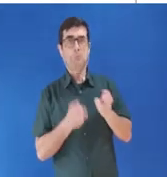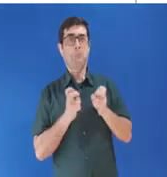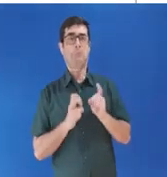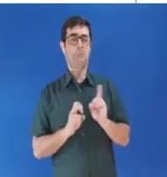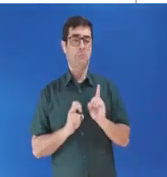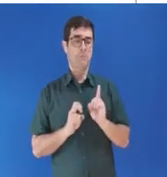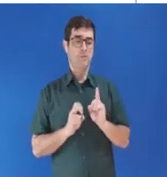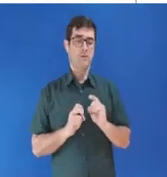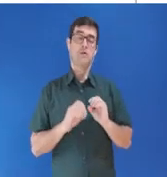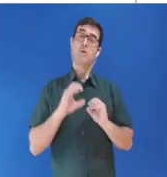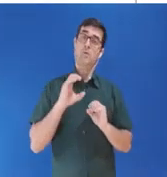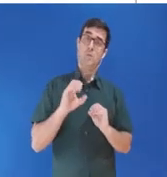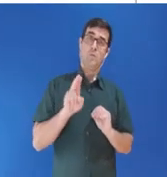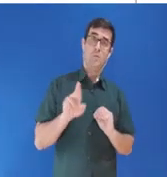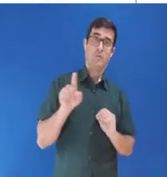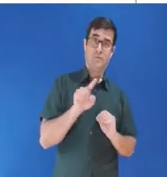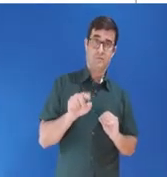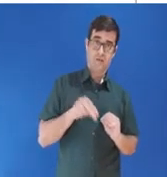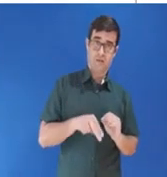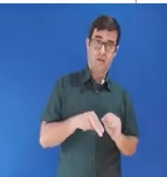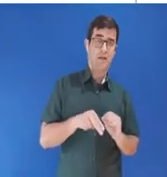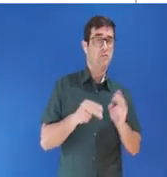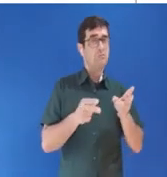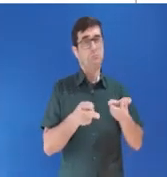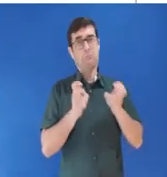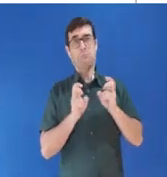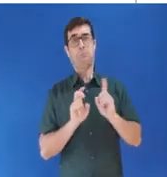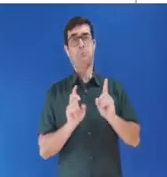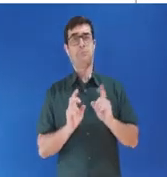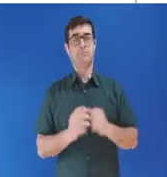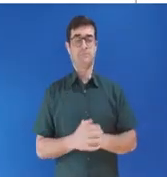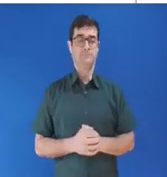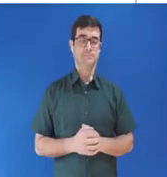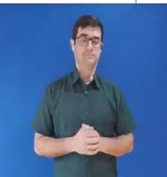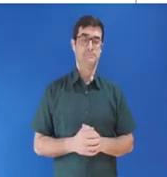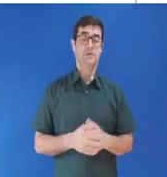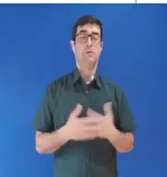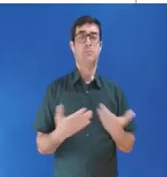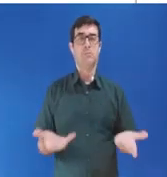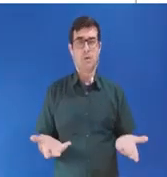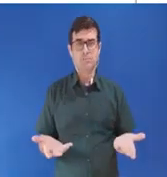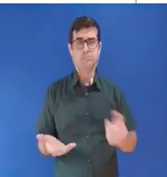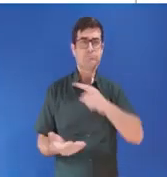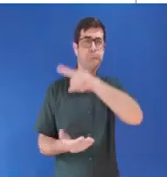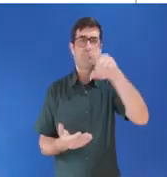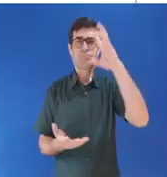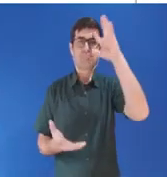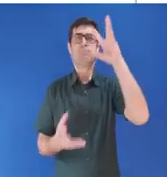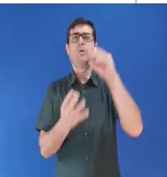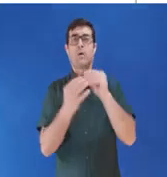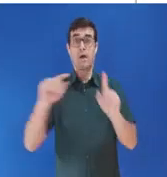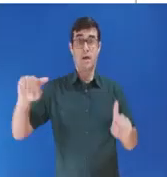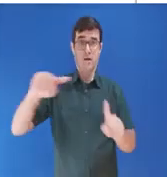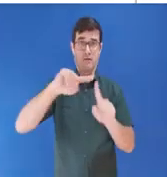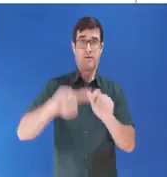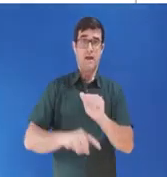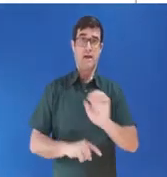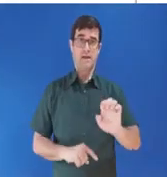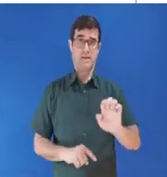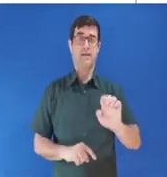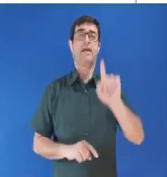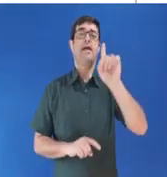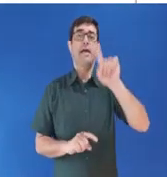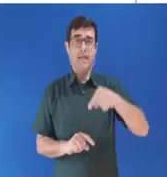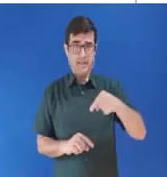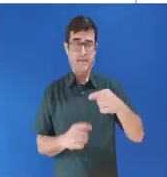para o zinco também não é observado. Bom, o que a gente pode concluir da afinidade eletrônica? Basicamente que ela